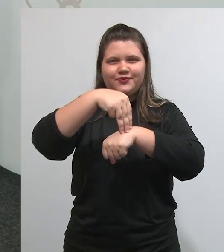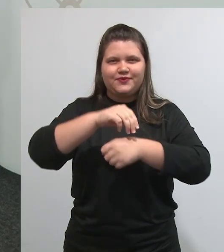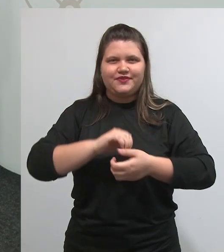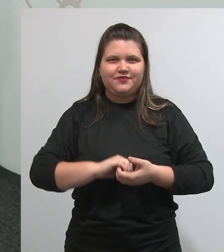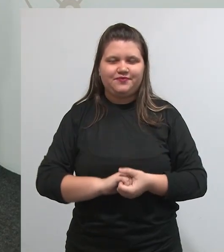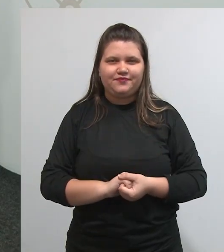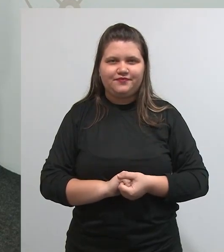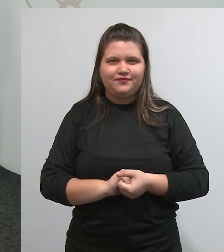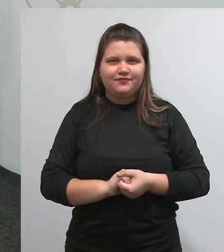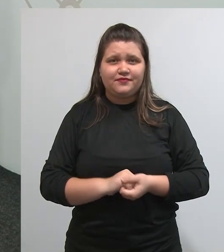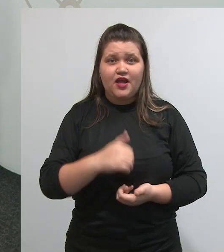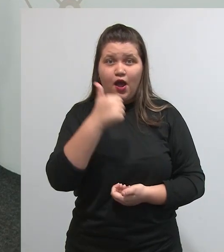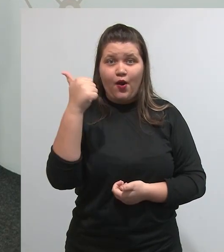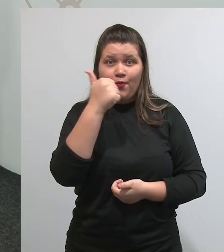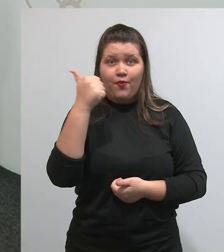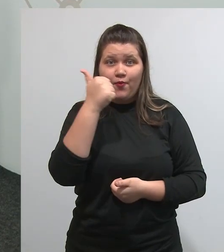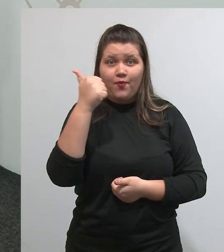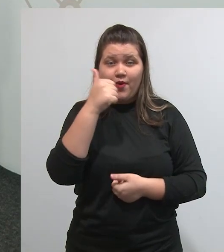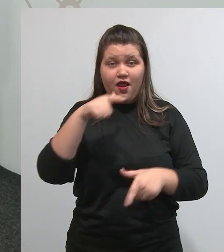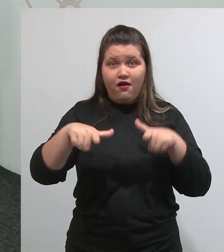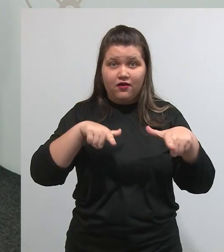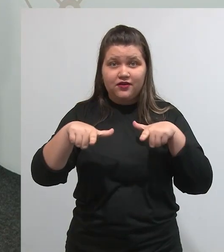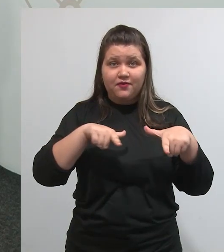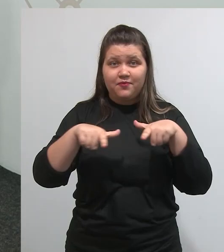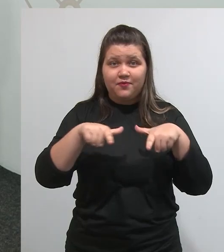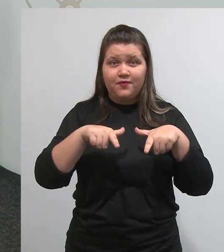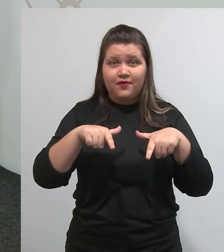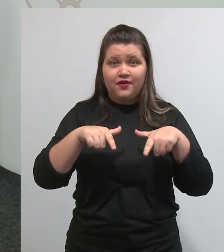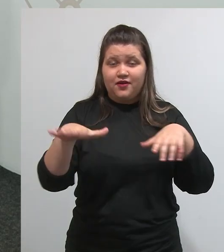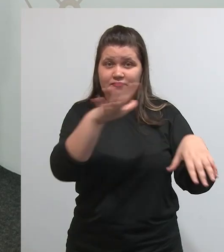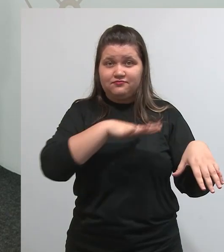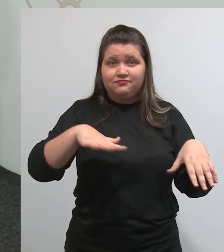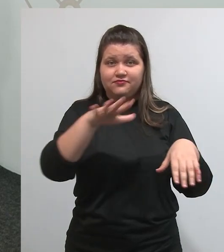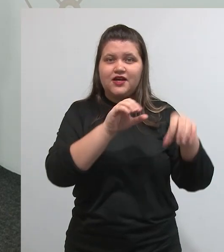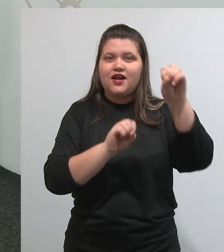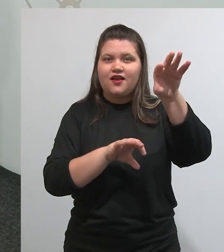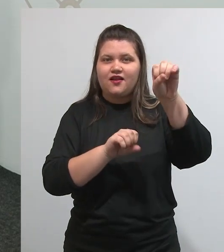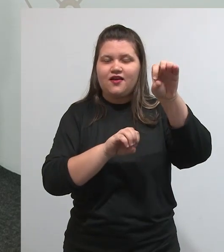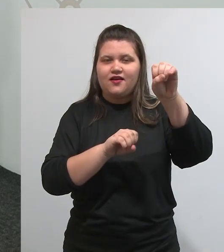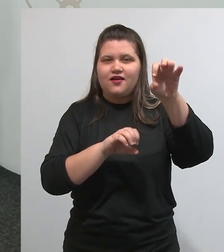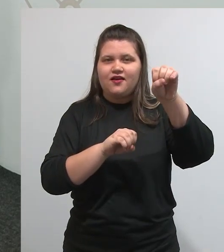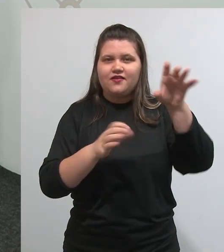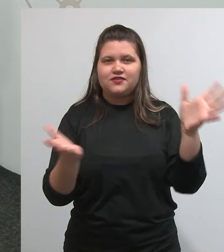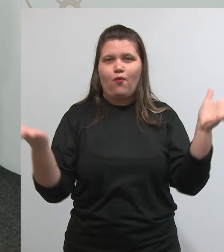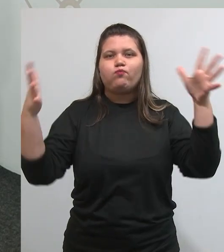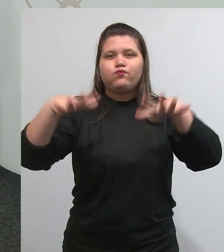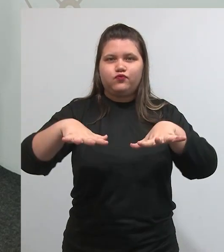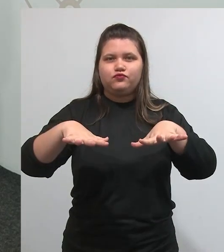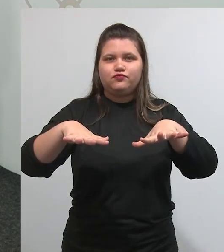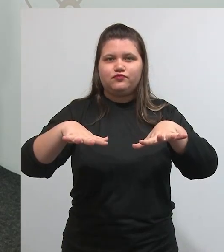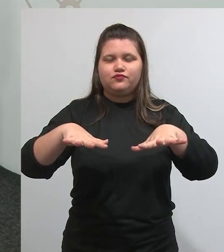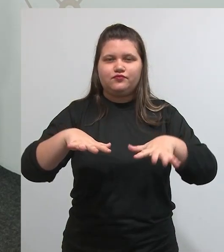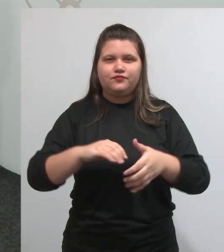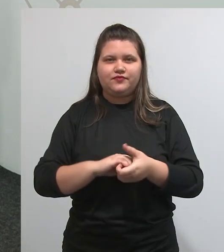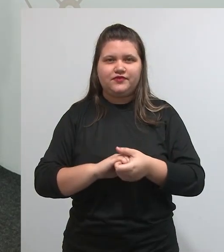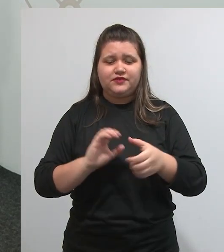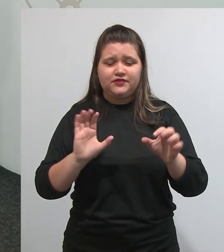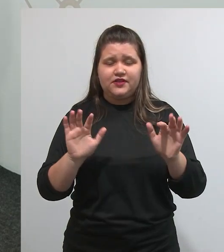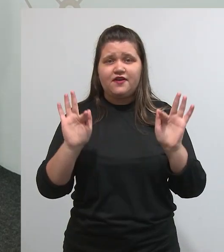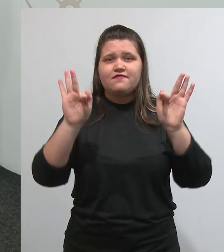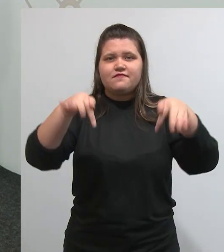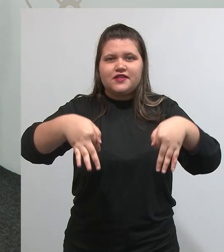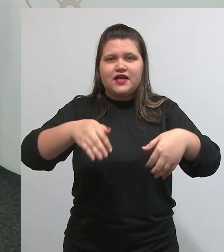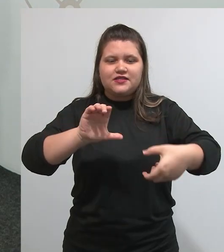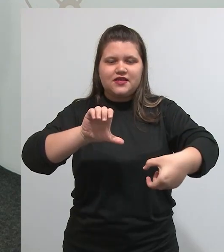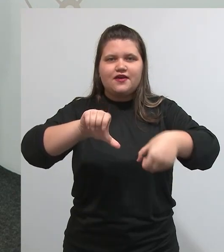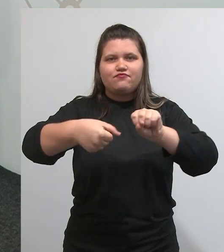foi o primeiro lugar que eu trabalhei da educação especial. Aí, terminando a minha faculdade,